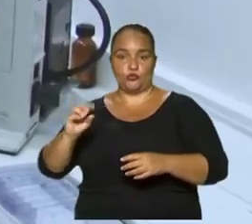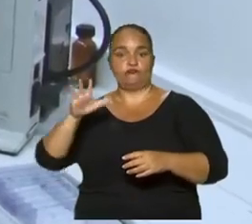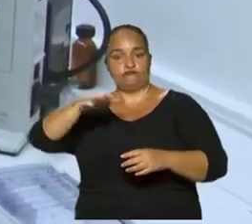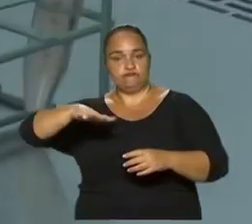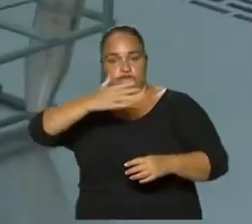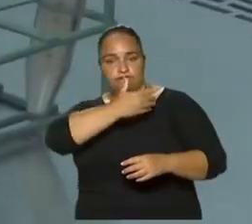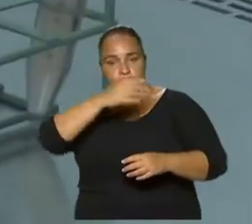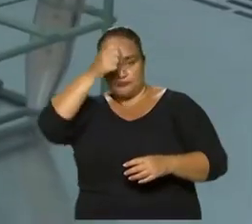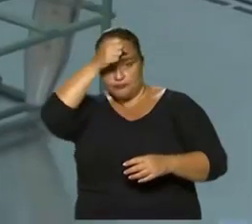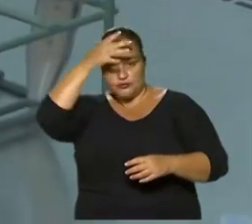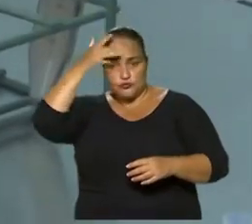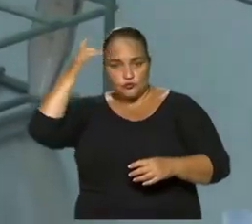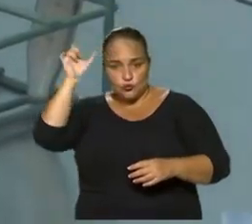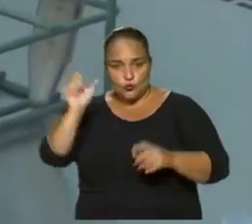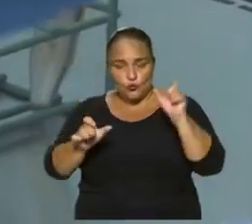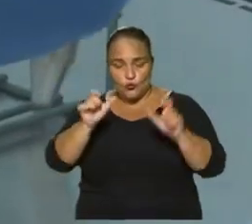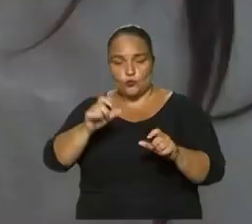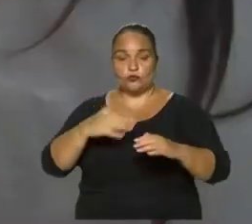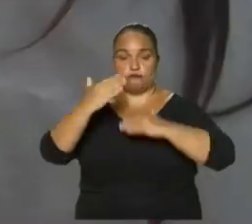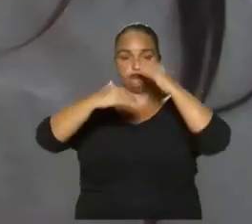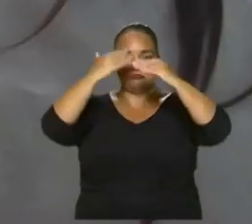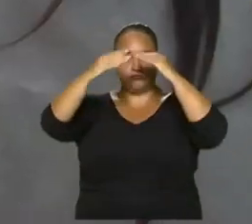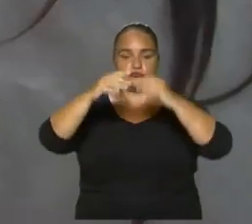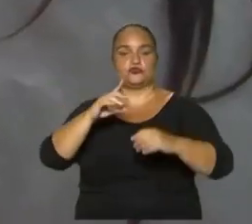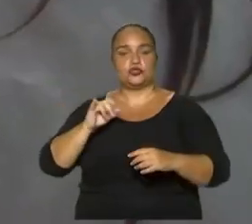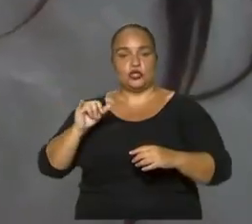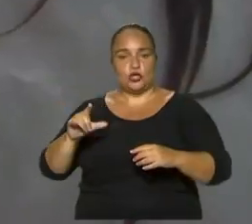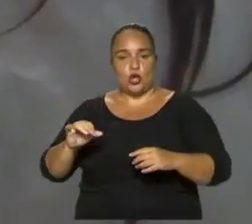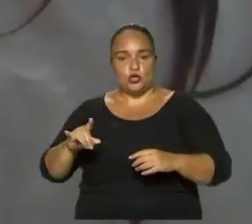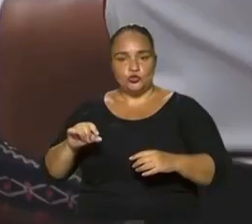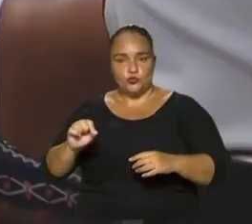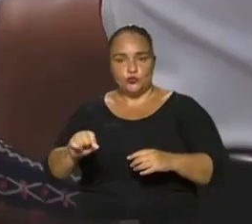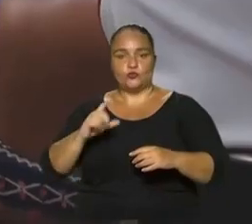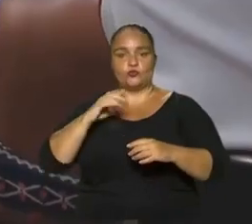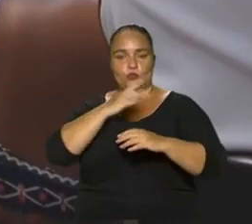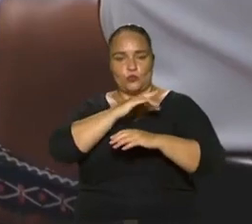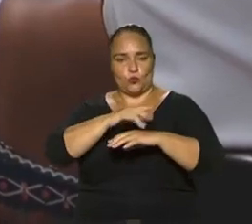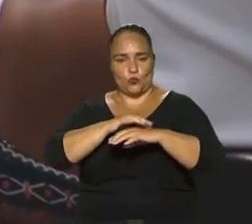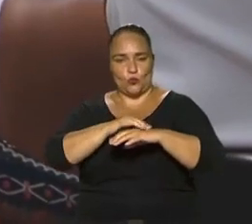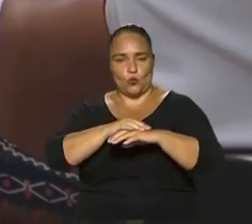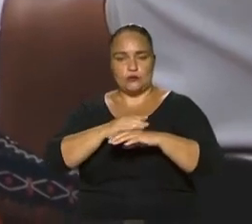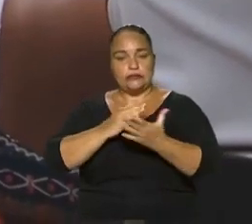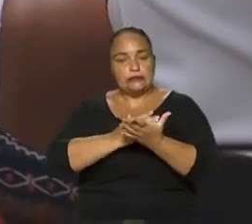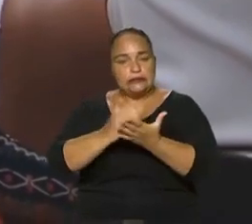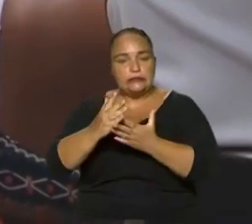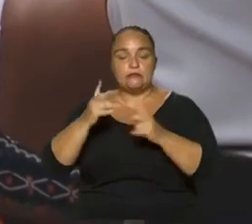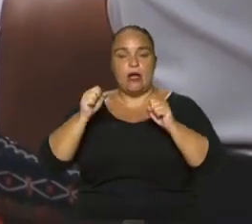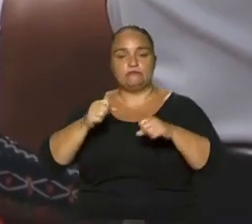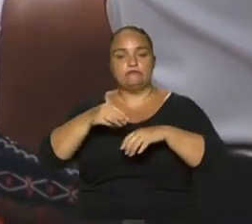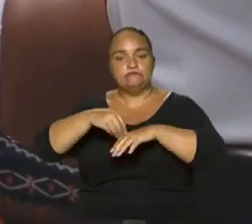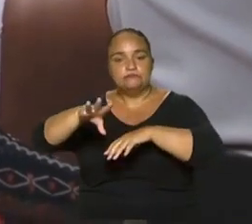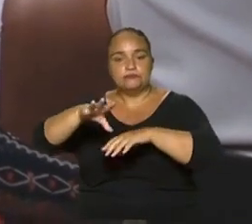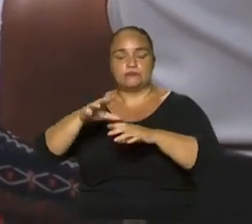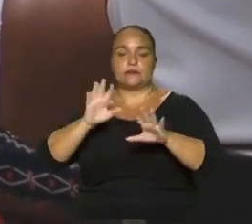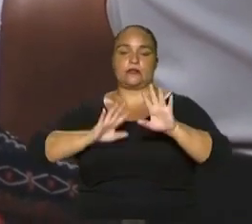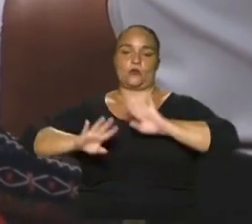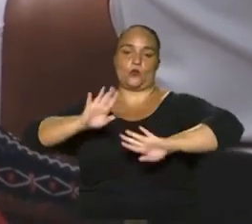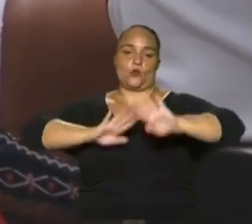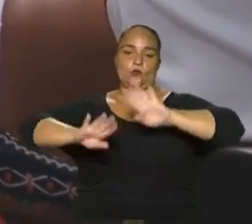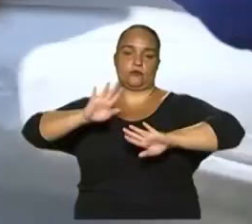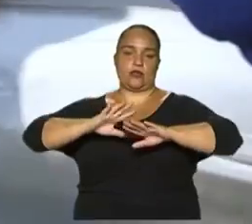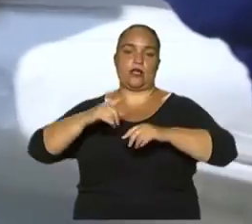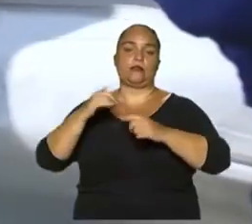forma, acelerando o diagnóstico da doença e o início do tratamento, é possível interromper a transmissão e prevenir